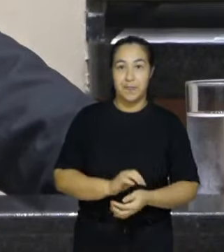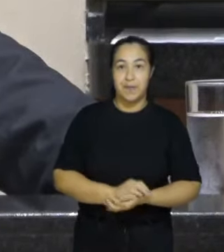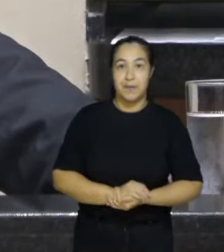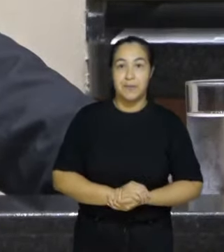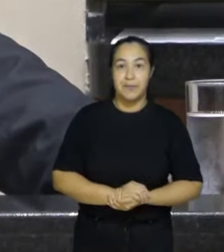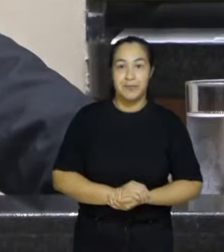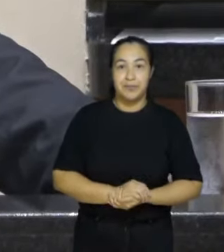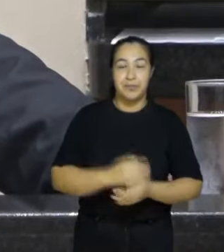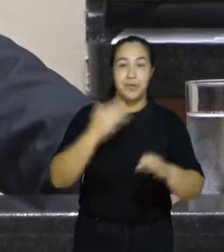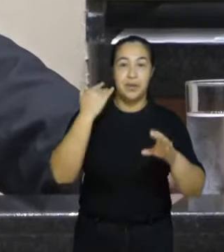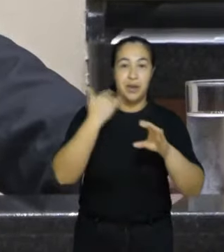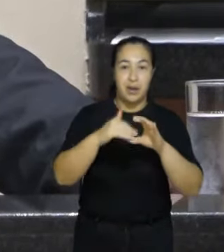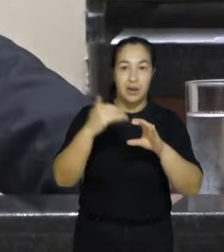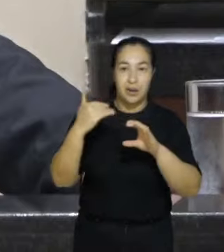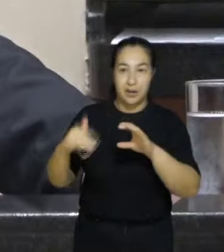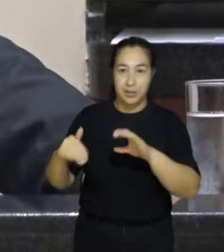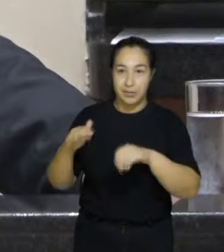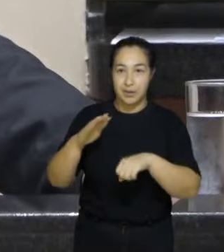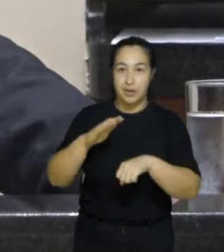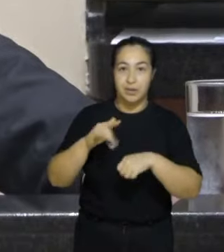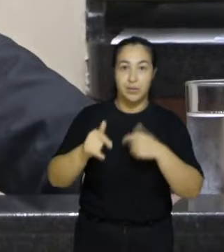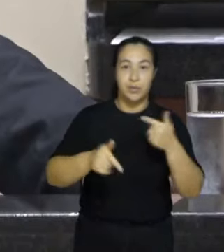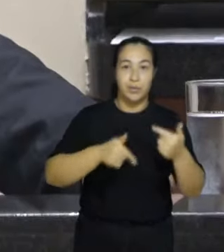foi encaminhado o expediente